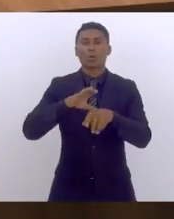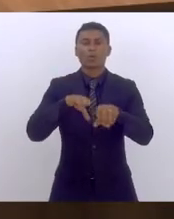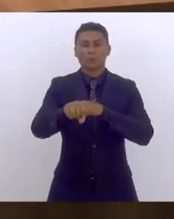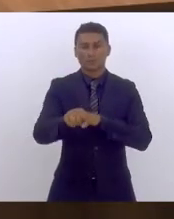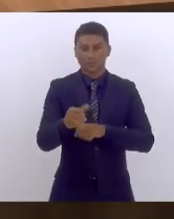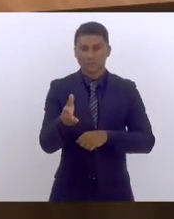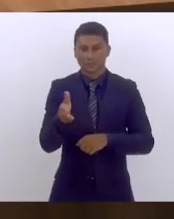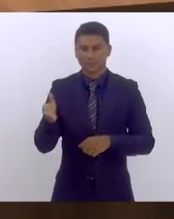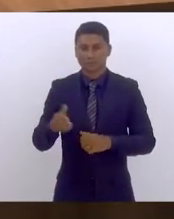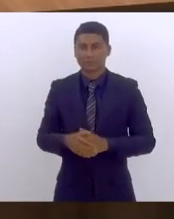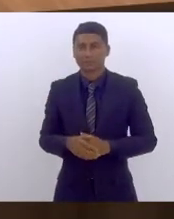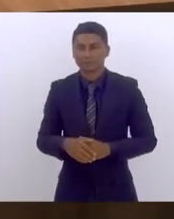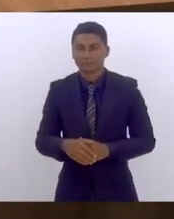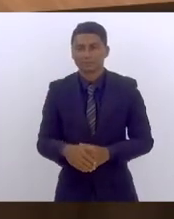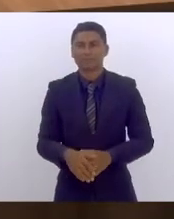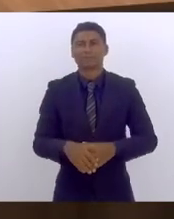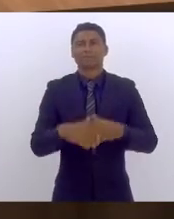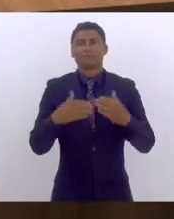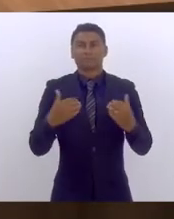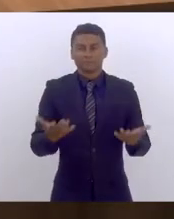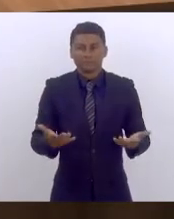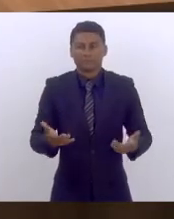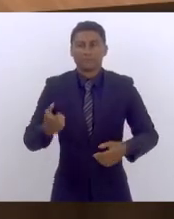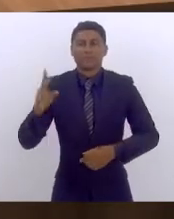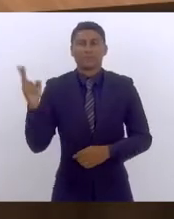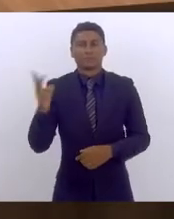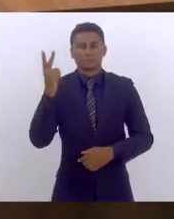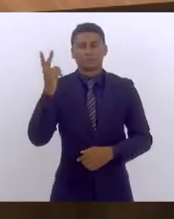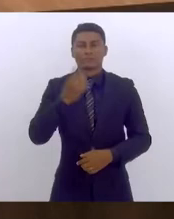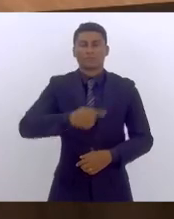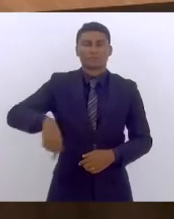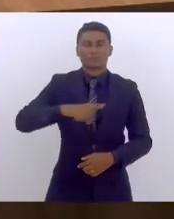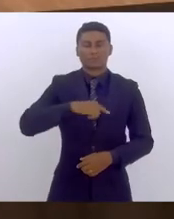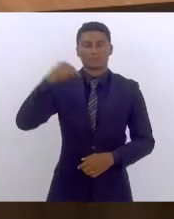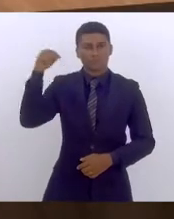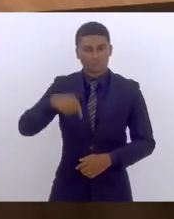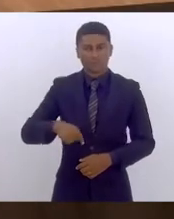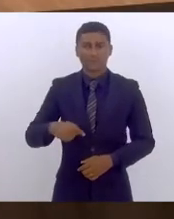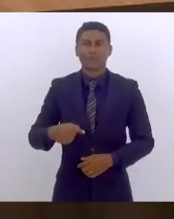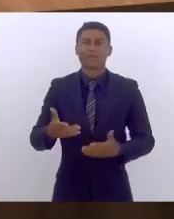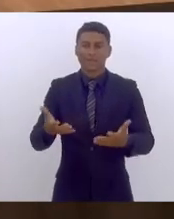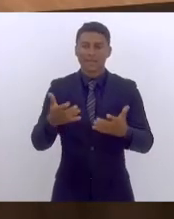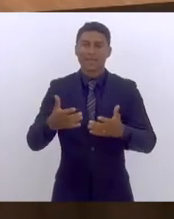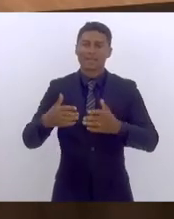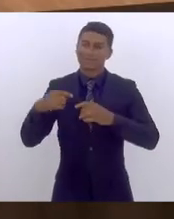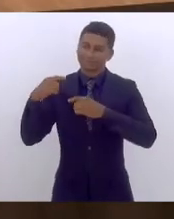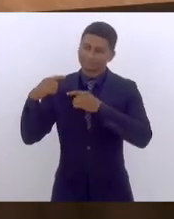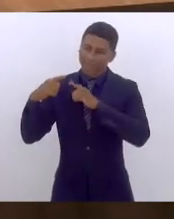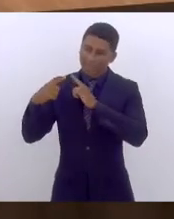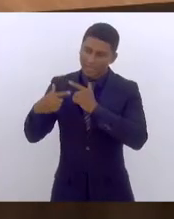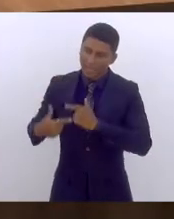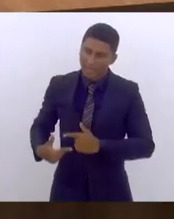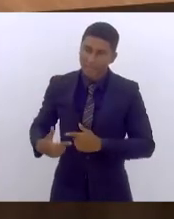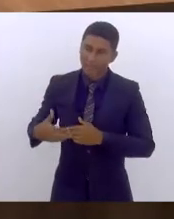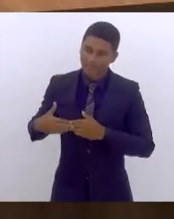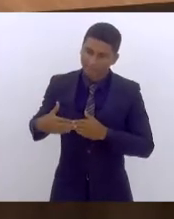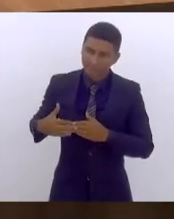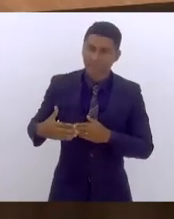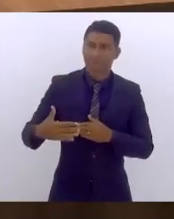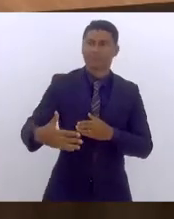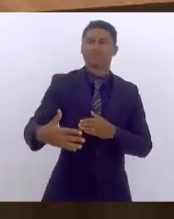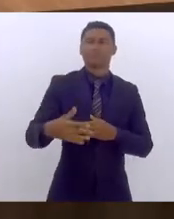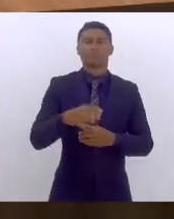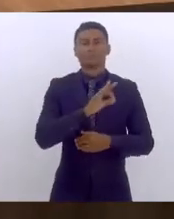isso é o que valoriza, é o que justifica a gente estar aqui e é o legado que a gente pode levar, da mesma maneira que a